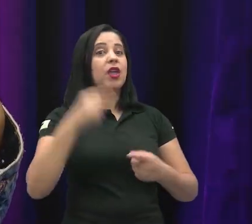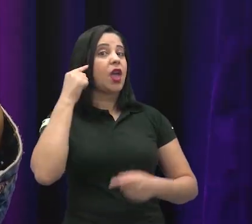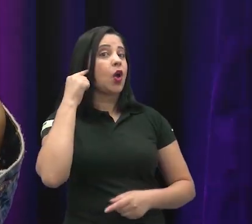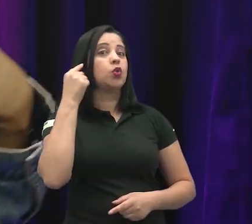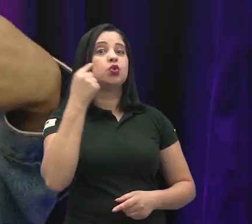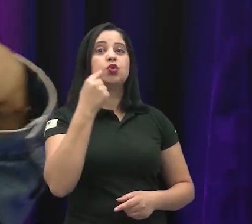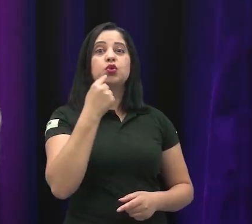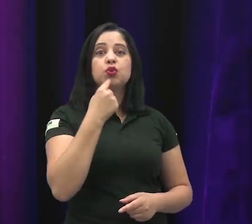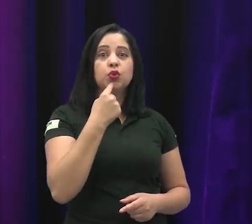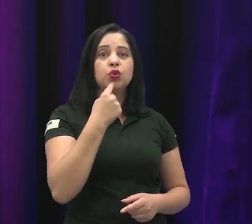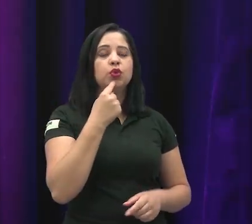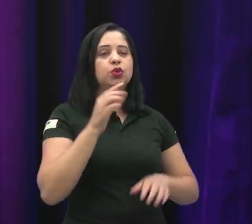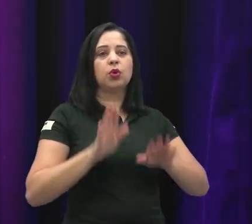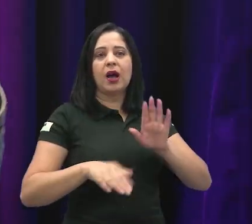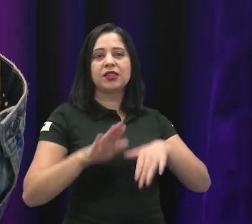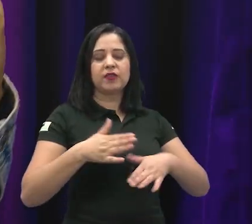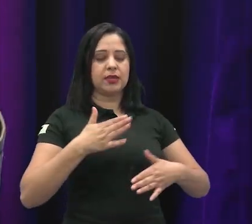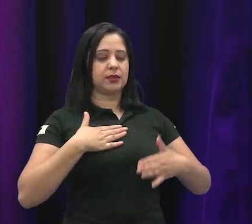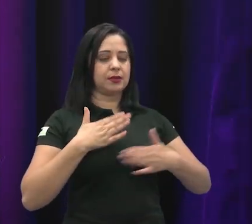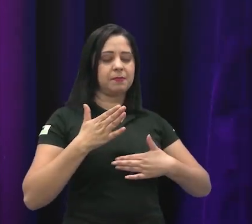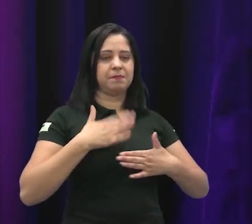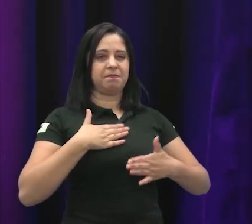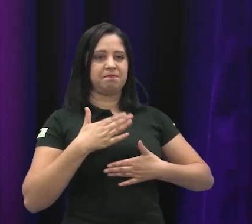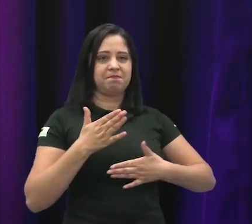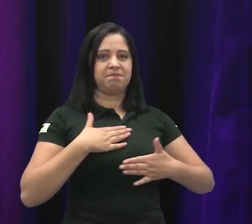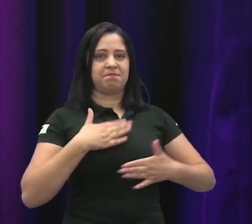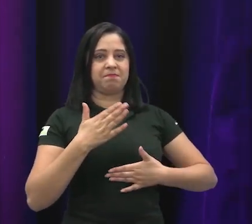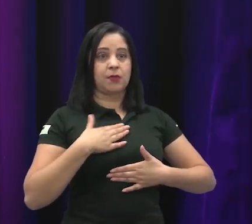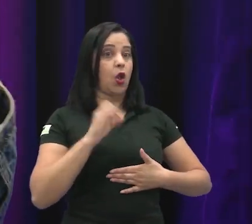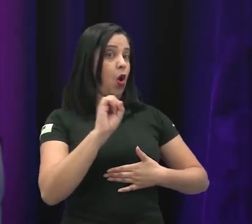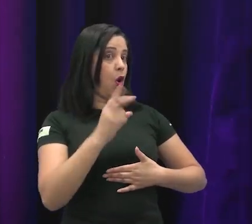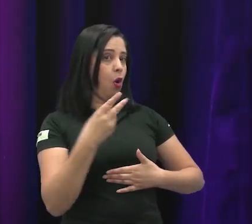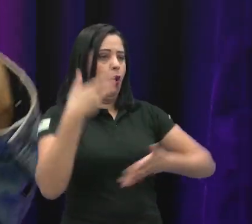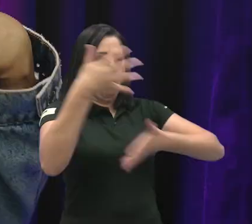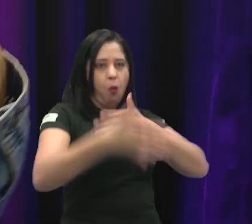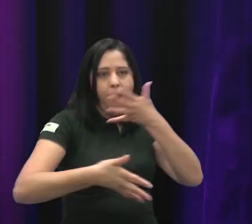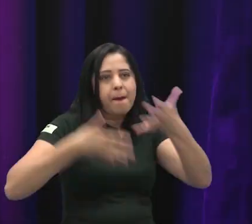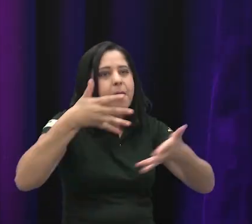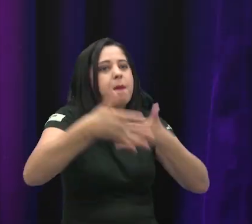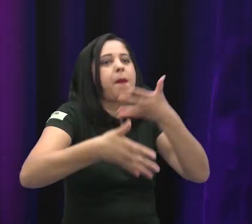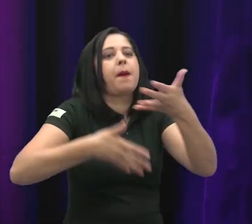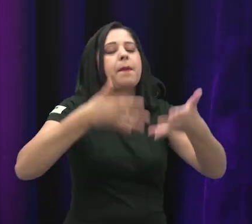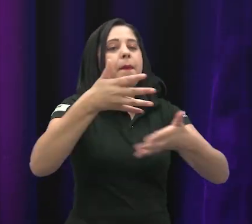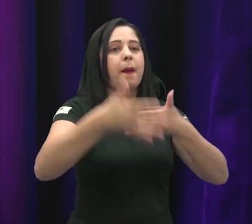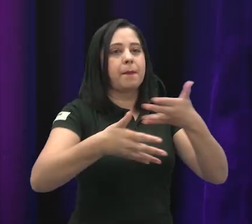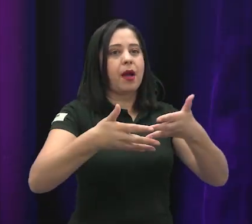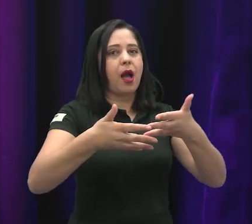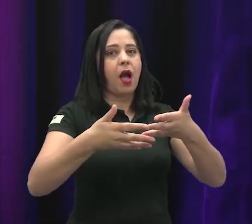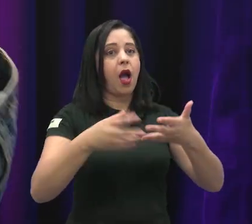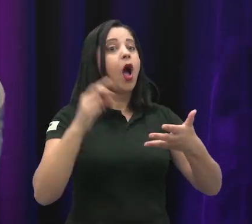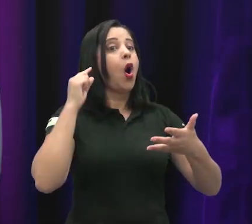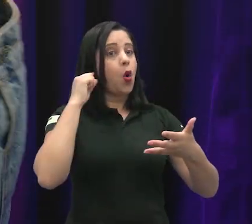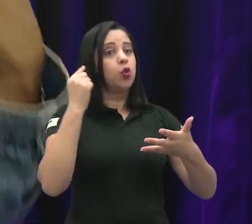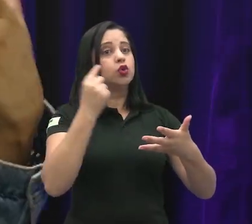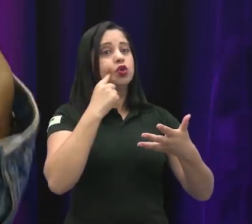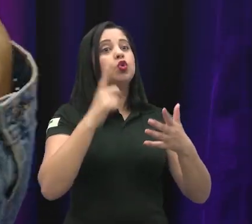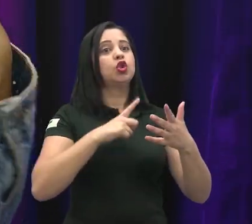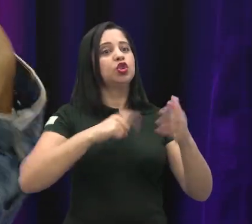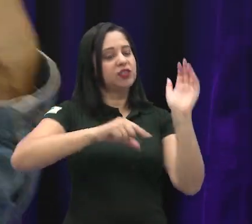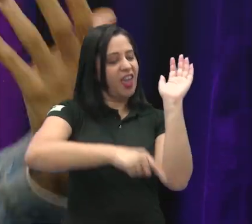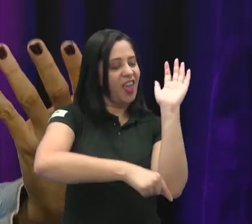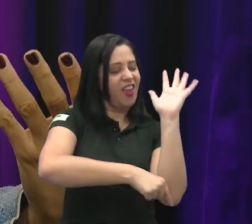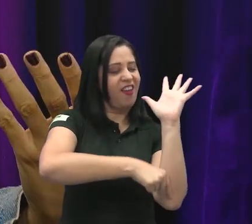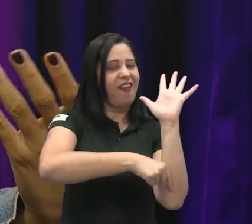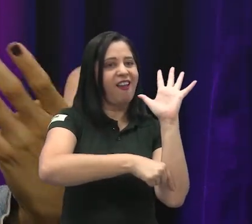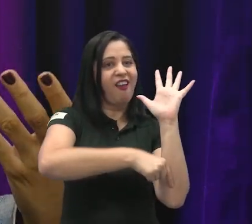som mesmo, né? Um som batendo ali no corpo, né? Fazendo o Libras, né? Pelo corpo, né? Fazendo esse som no corpo. Tem uns que já expressam mesmo